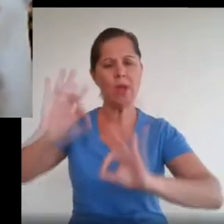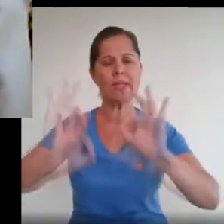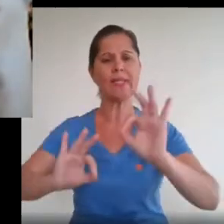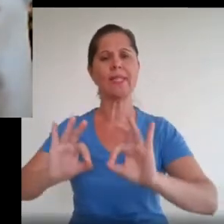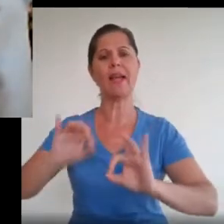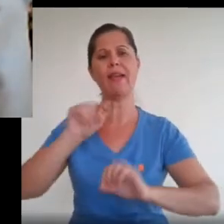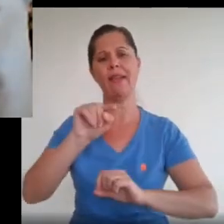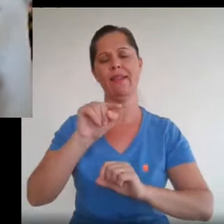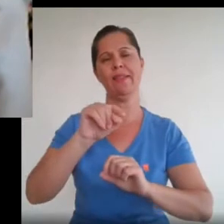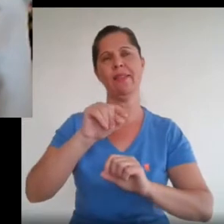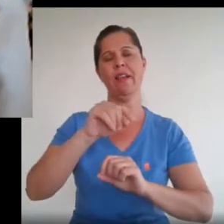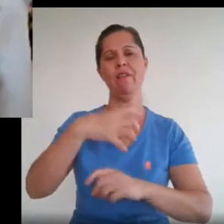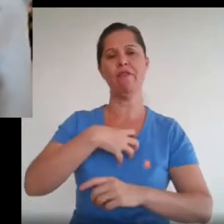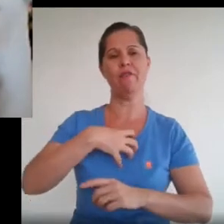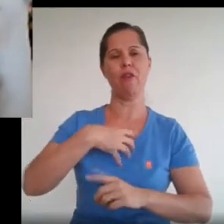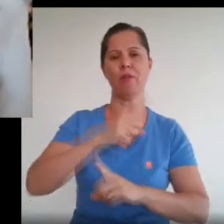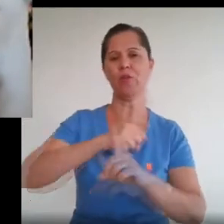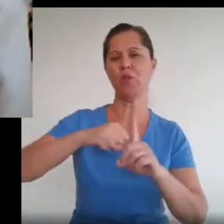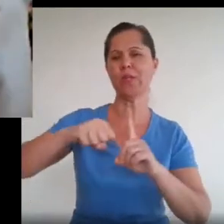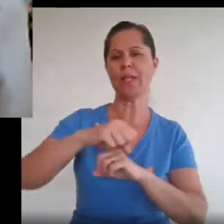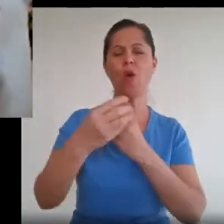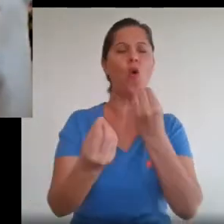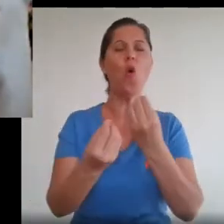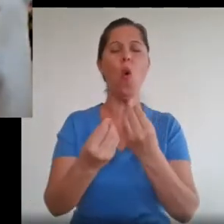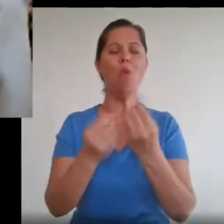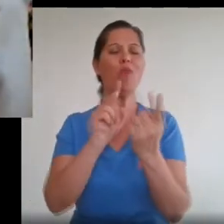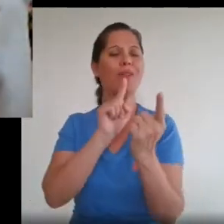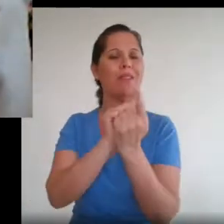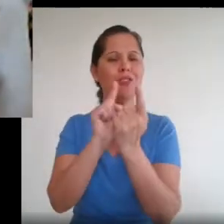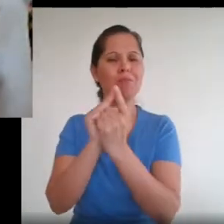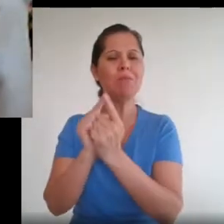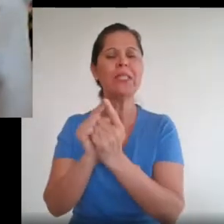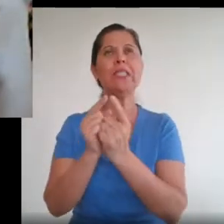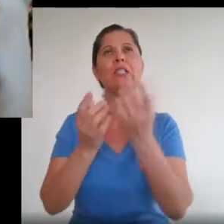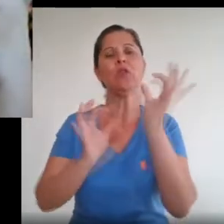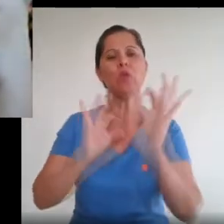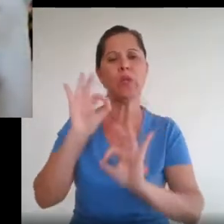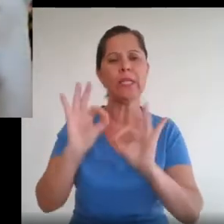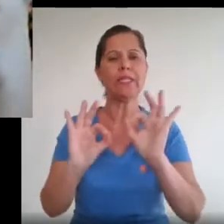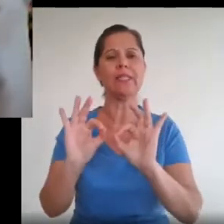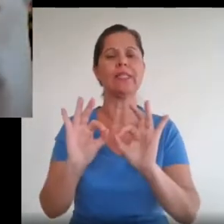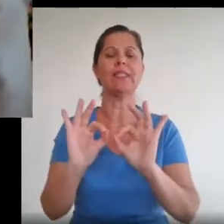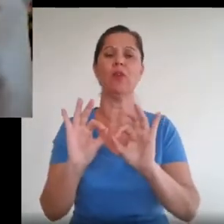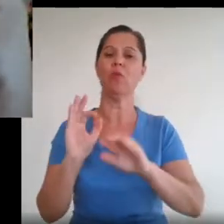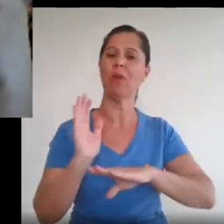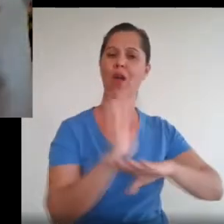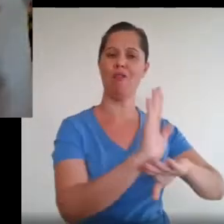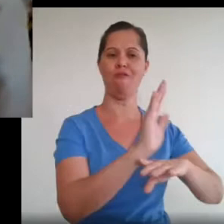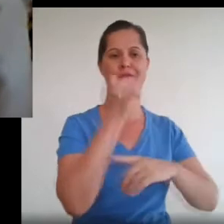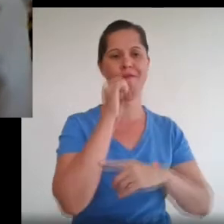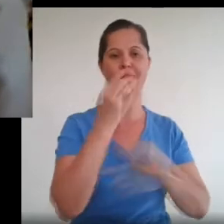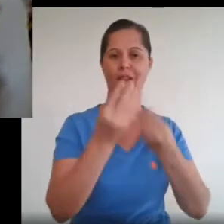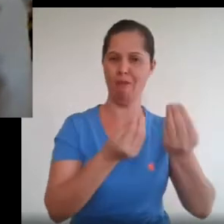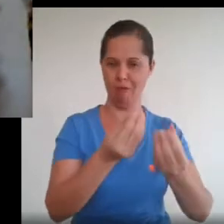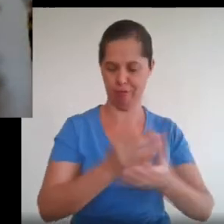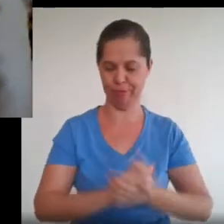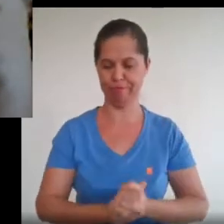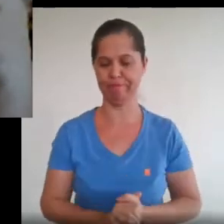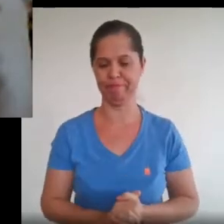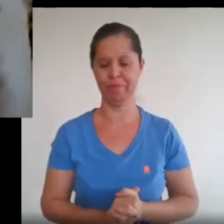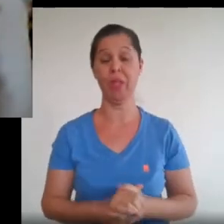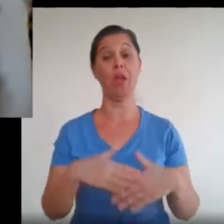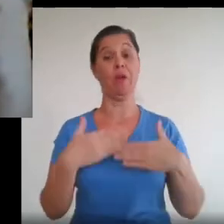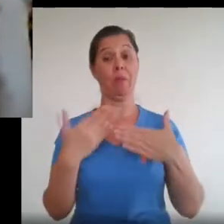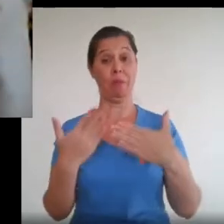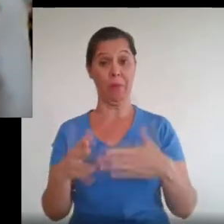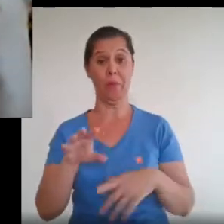determinantes sociais? Como que é possível trabalhar com isso? Então, voltamos. Uma das primeiras coisas